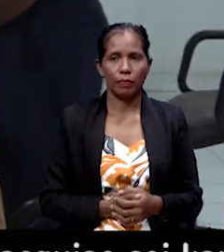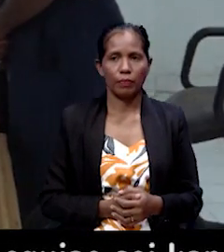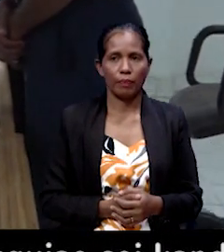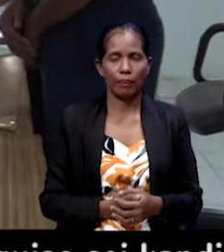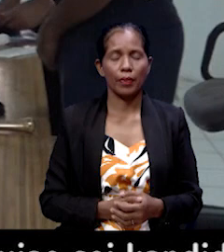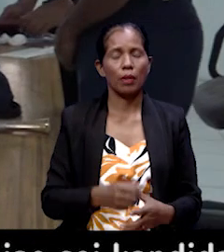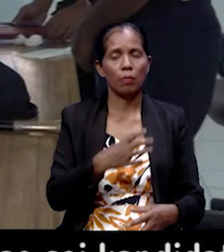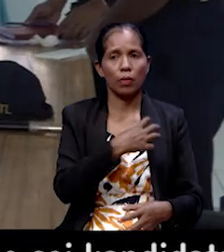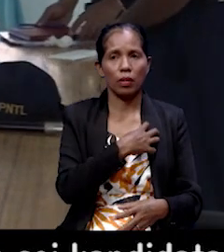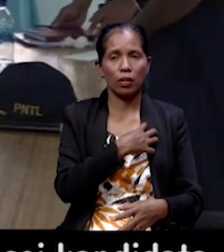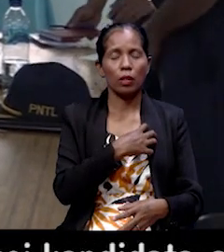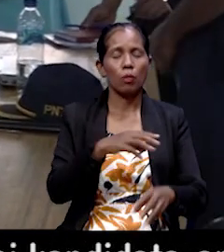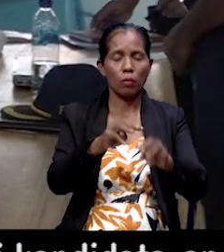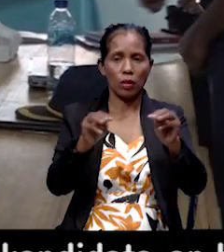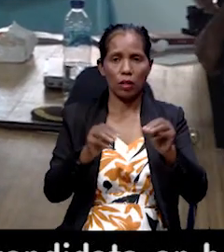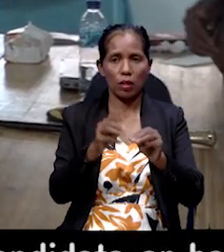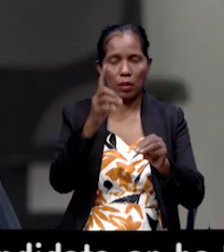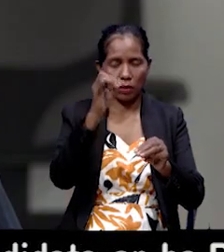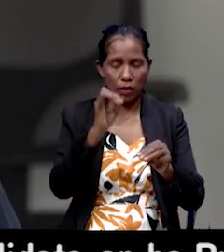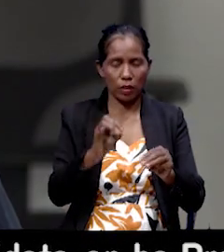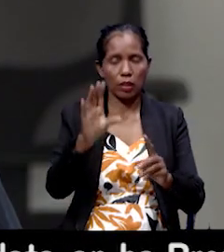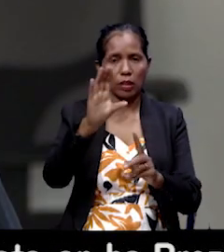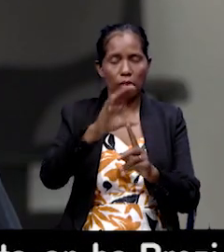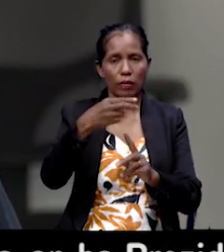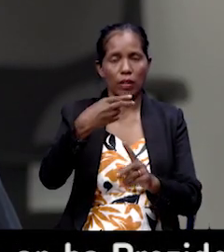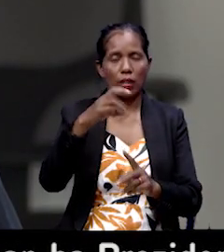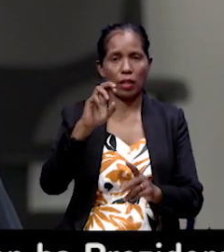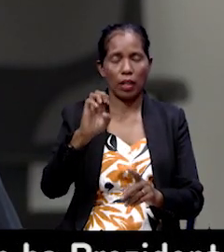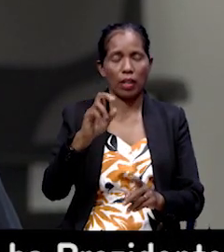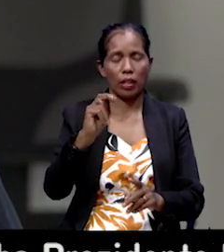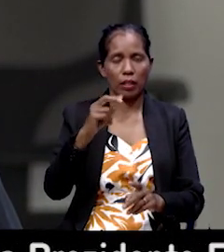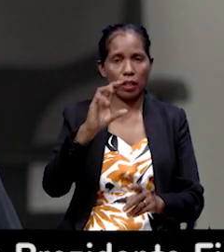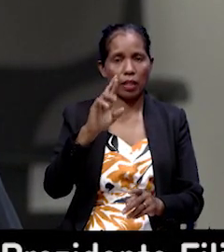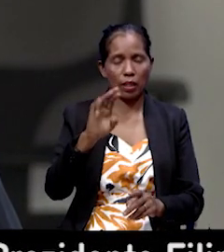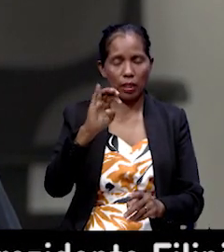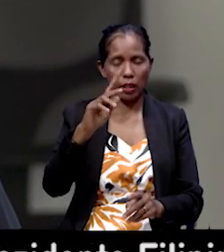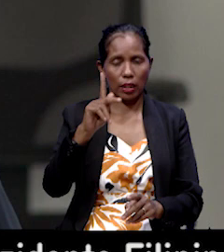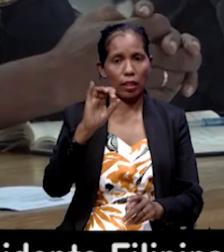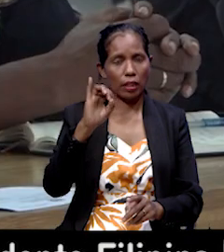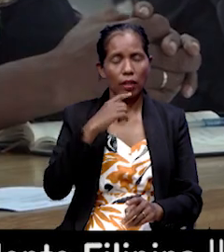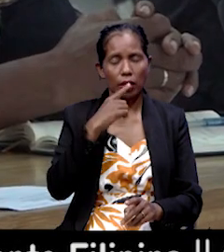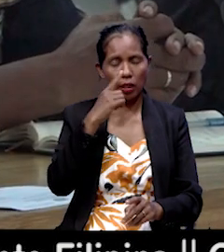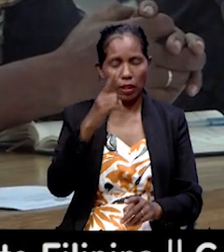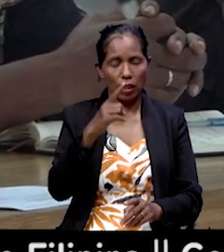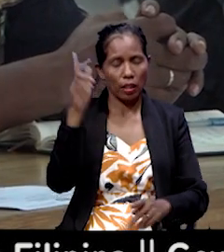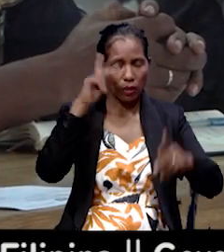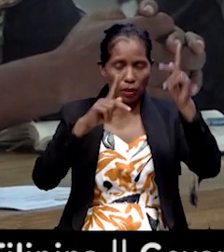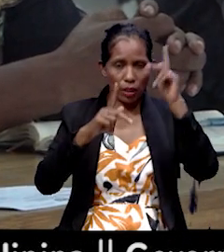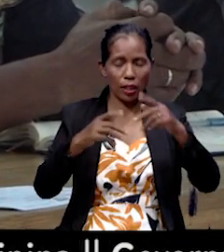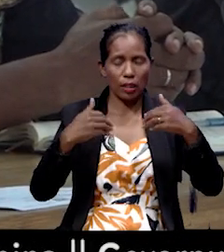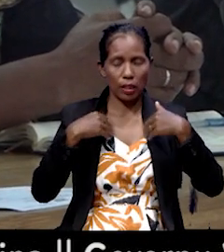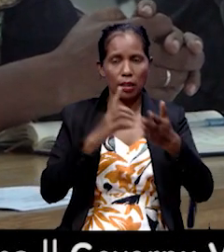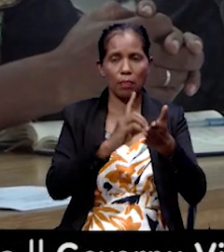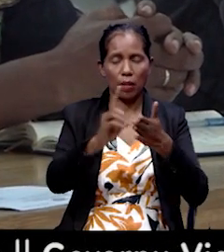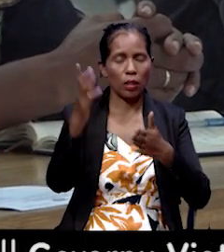Comandante Penetele Município de Ilha, Superintendente Seif Henrique da Costa, informa, caso não aconteça a semana coto, tamba desconfia cidadão ida